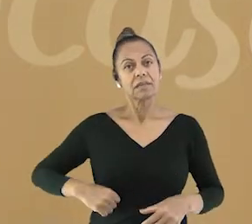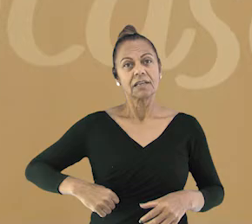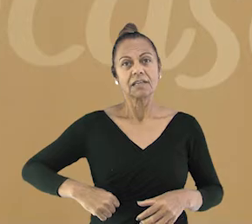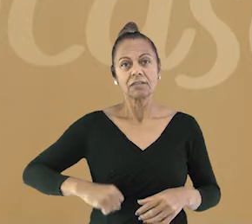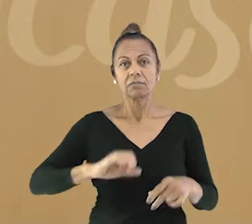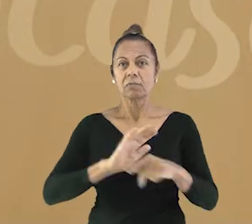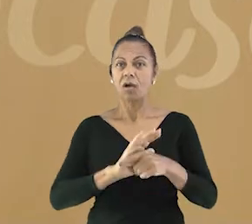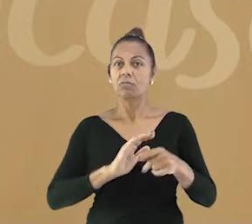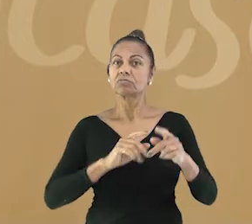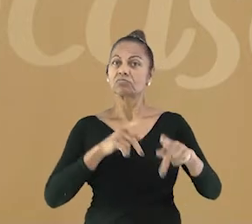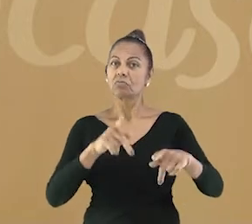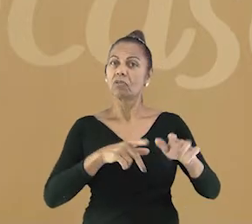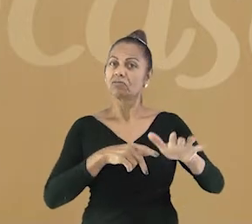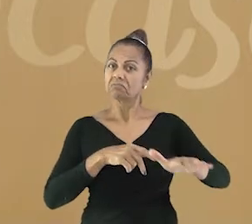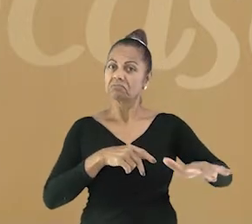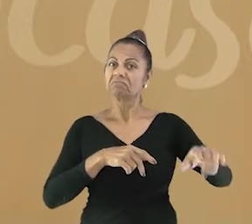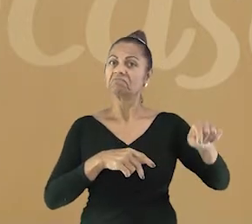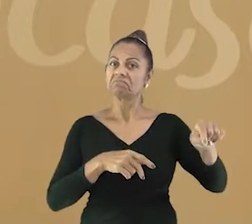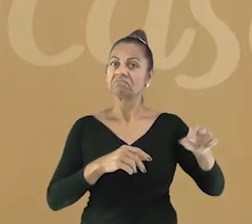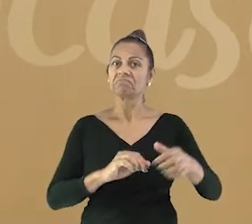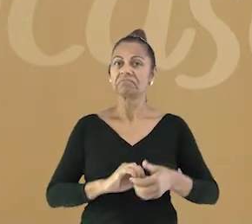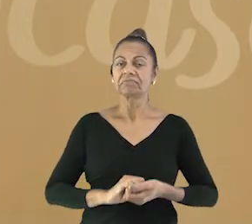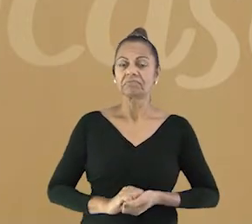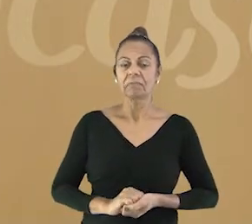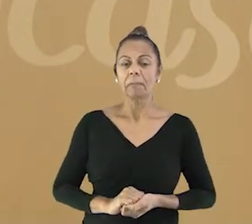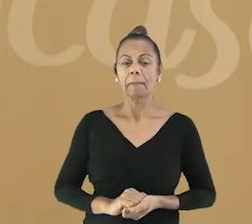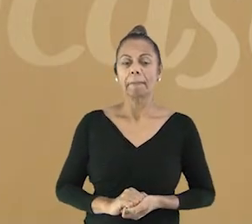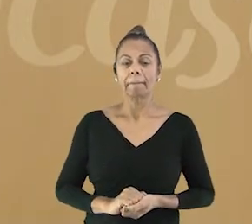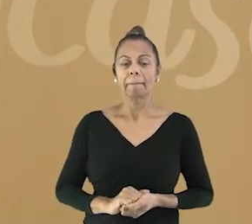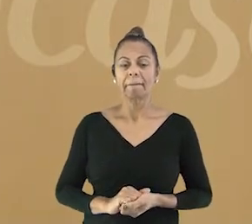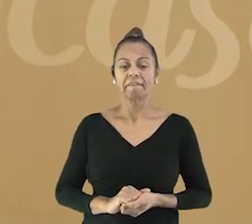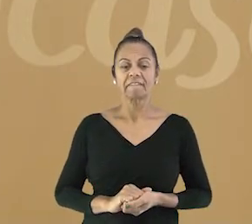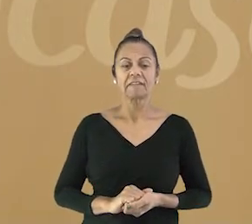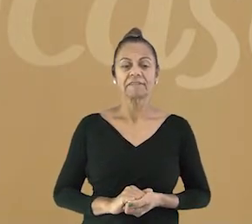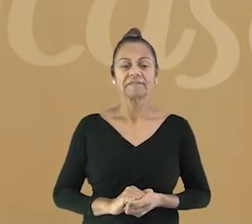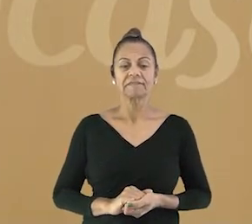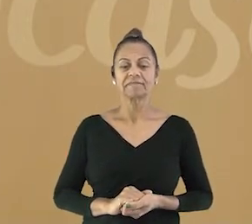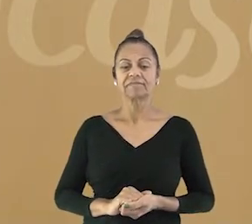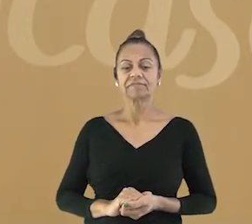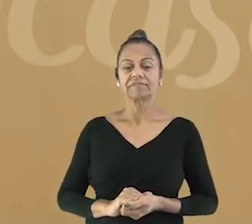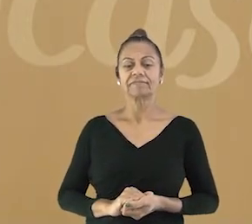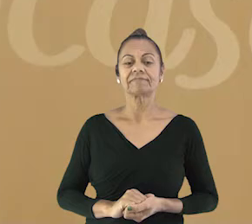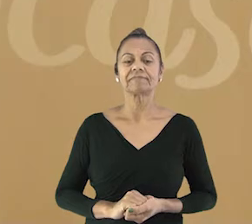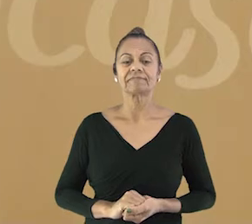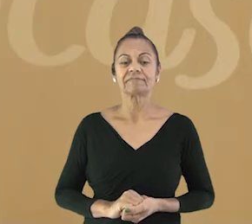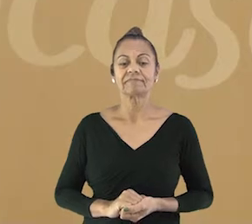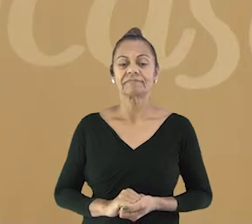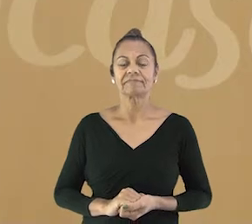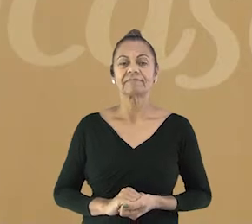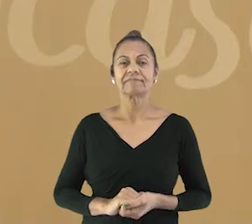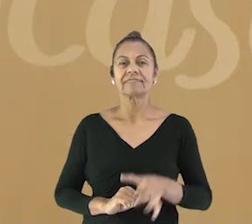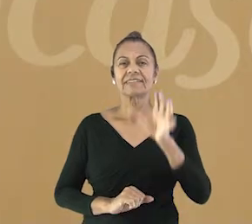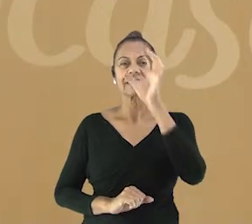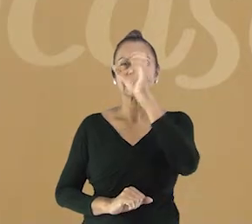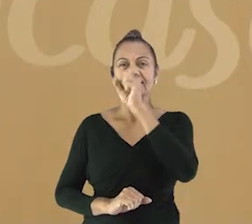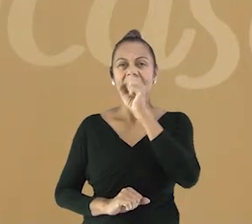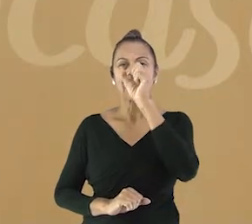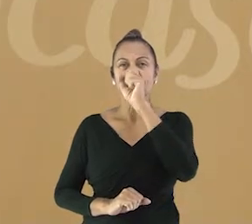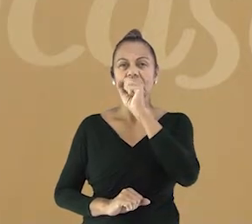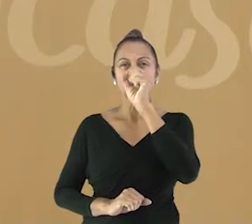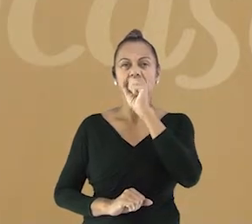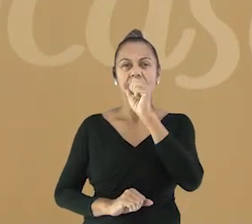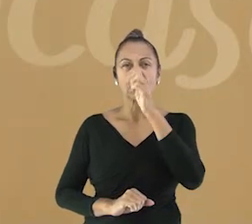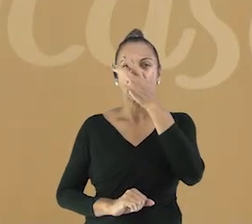dos noivos e convidados na igreja e a festividade que acontece depois. Esse vídeo se chama O Tradicional